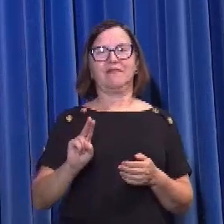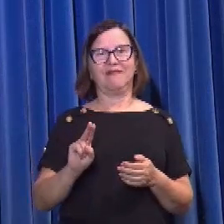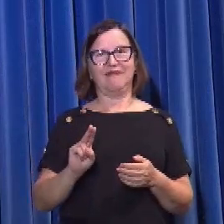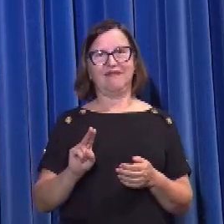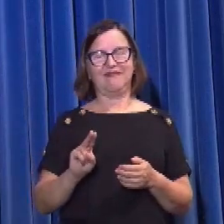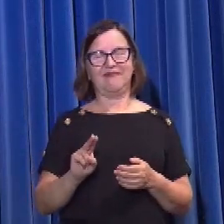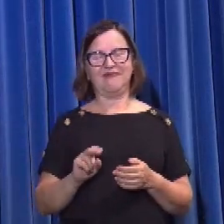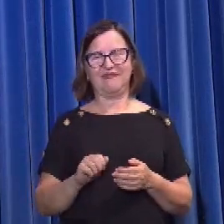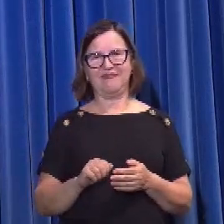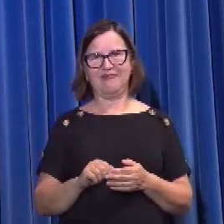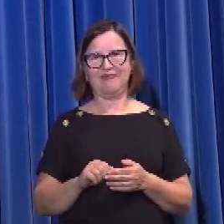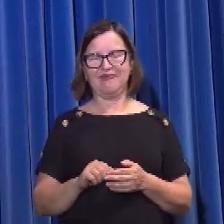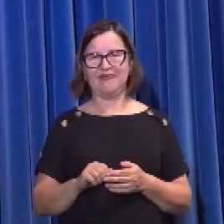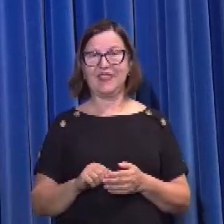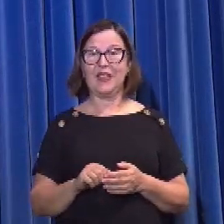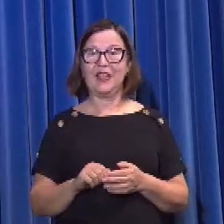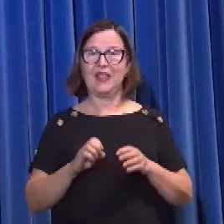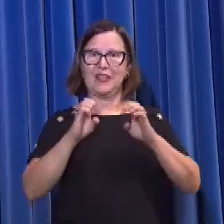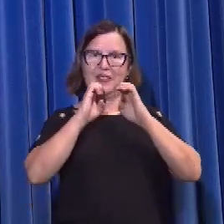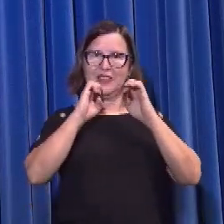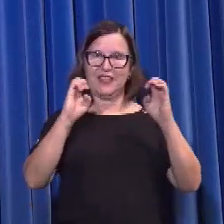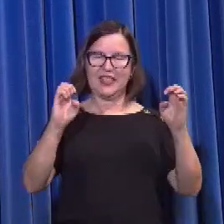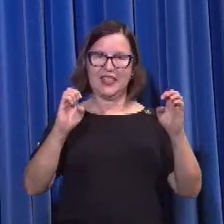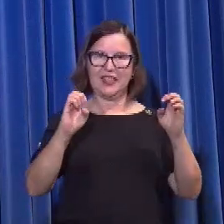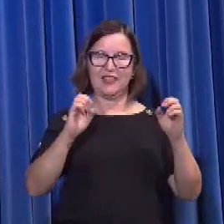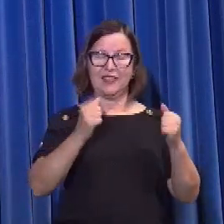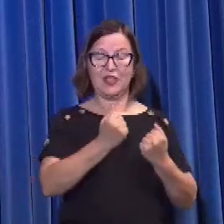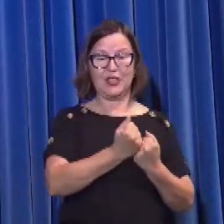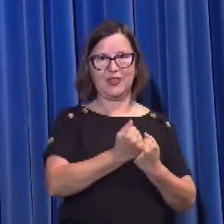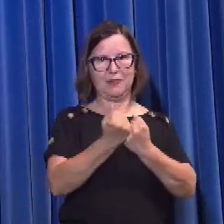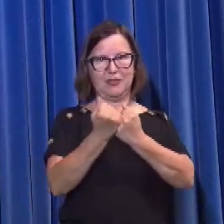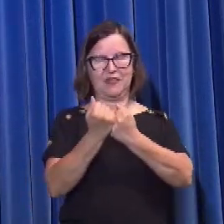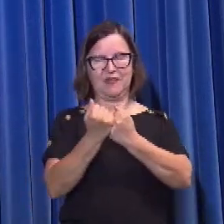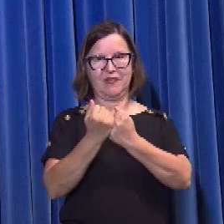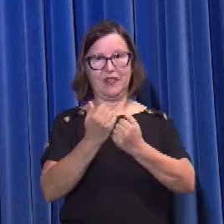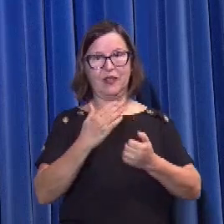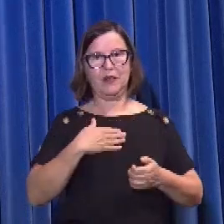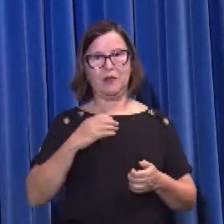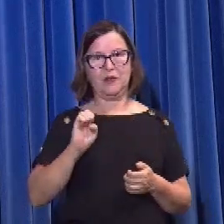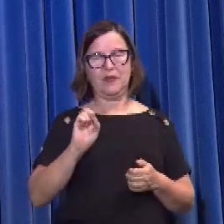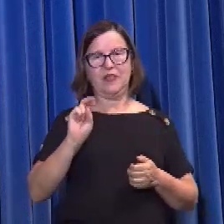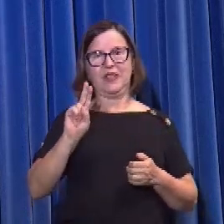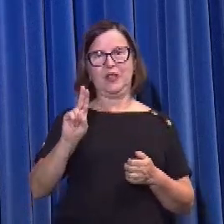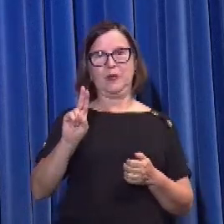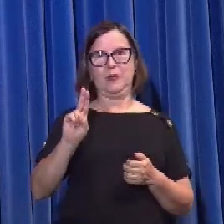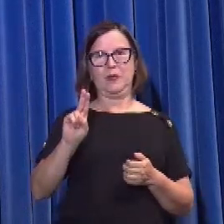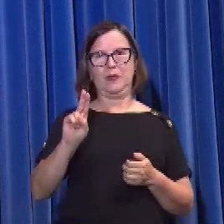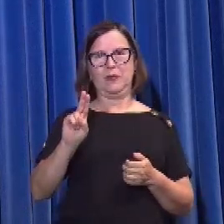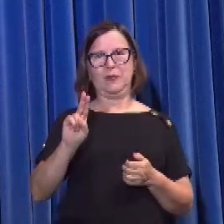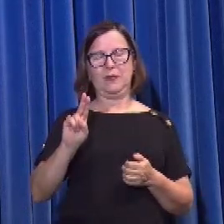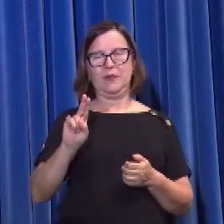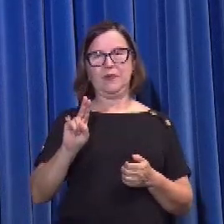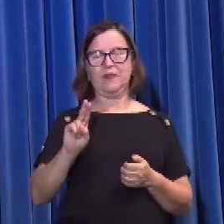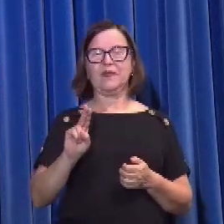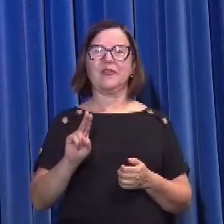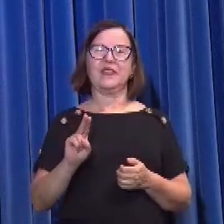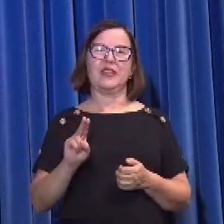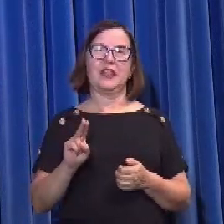fazer. O Evangelho vem substituir o meu ego como centro da minha vida. Para